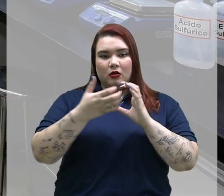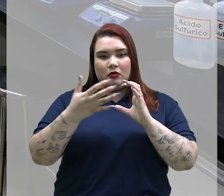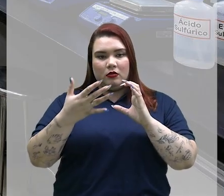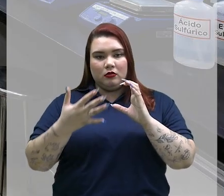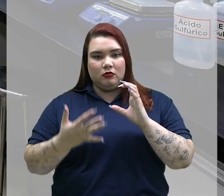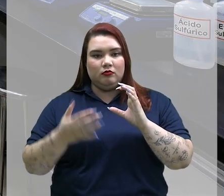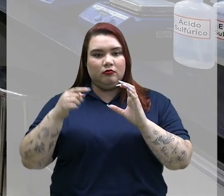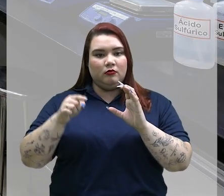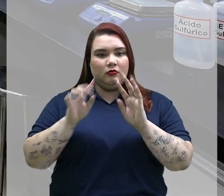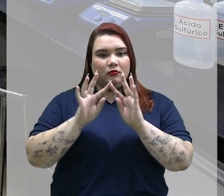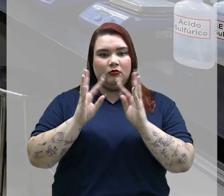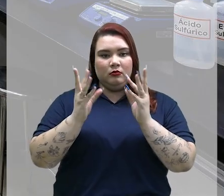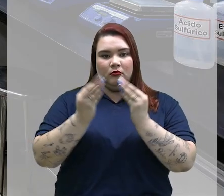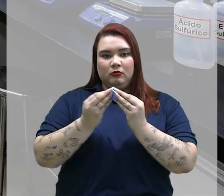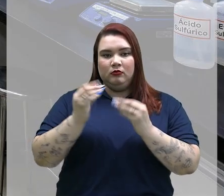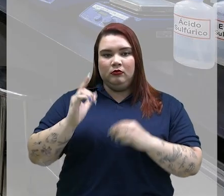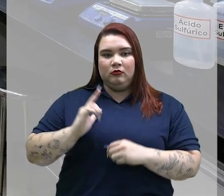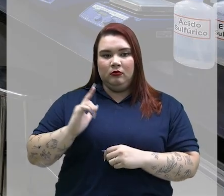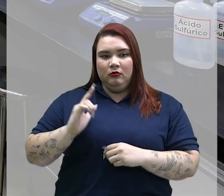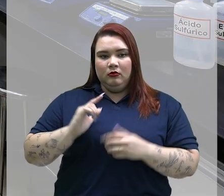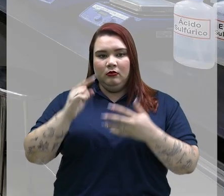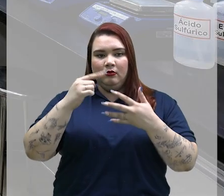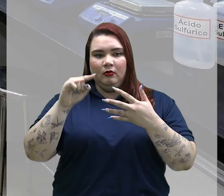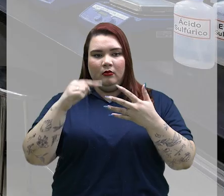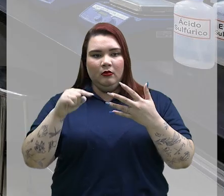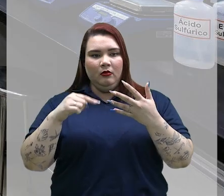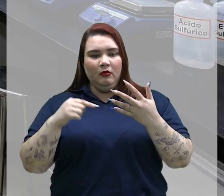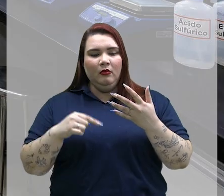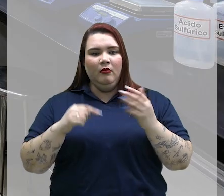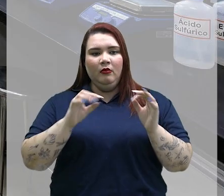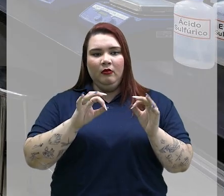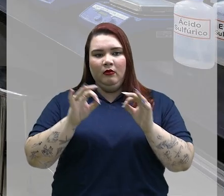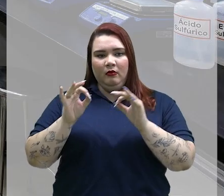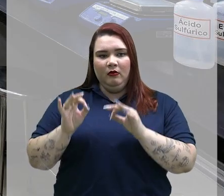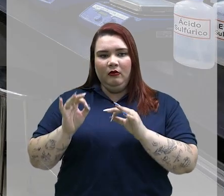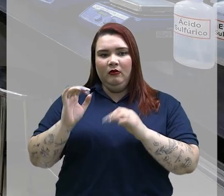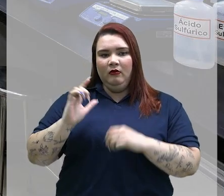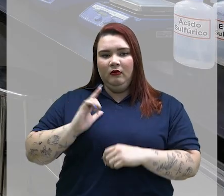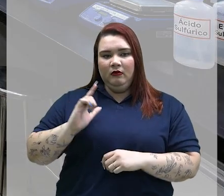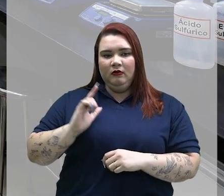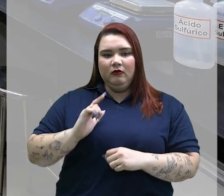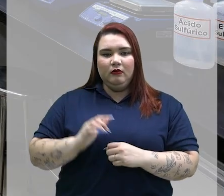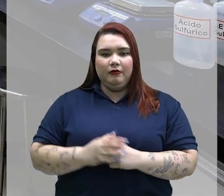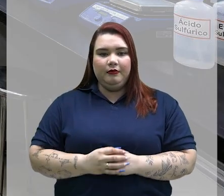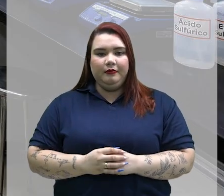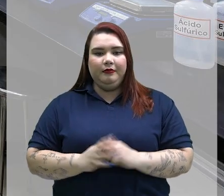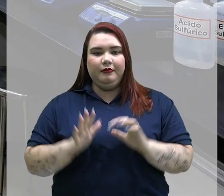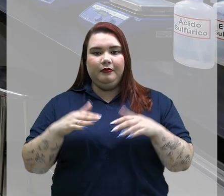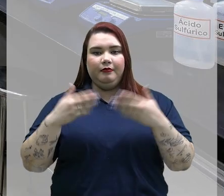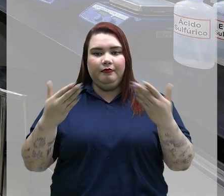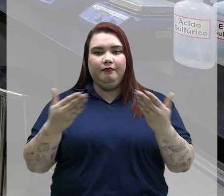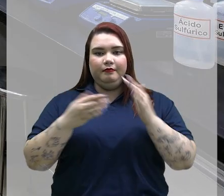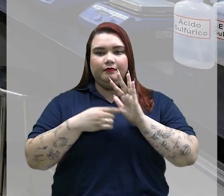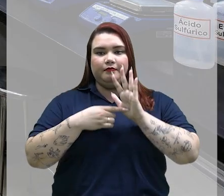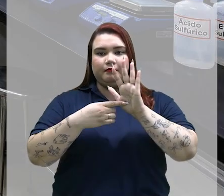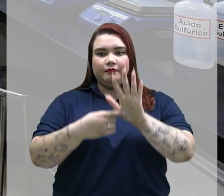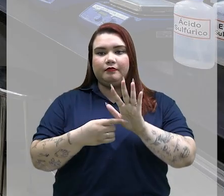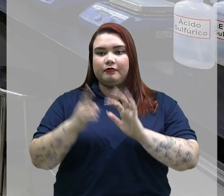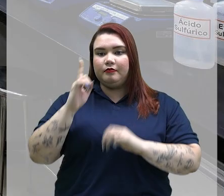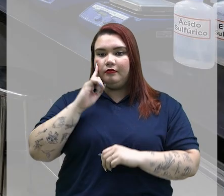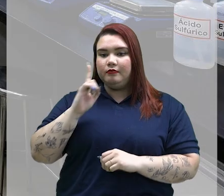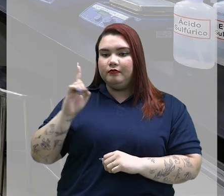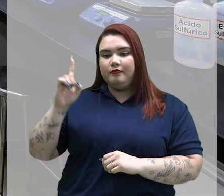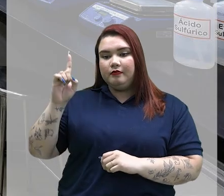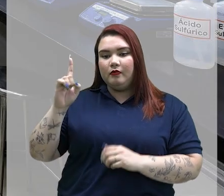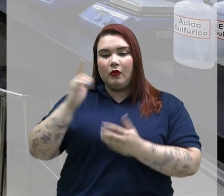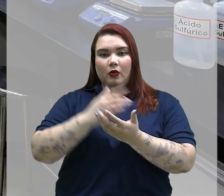esses compostos possuem, nas propriedades, melhor dizendo, que esses compostos possuem. E aí eu quero deixar o